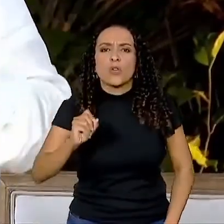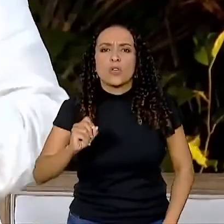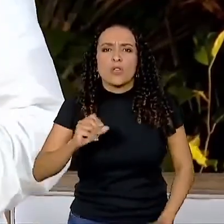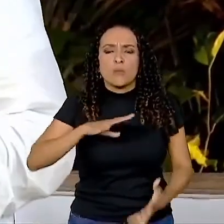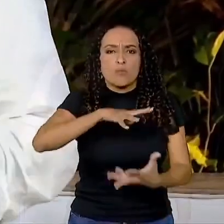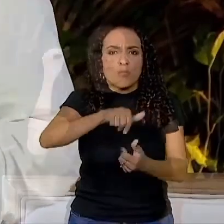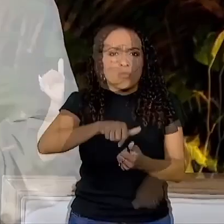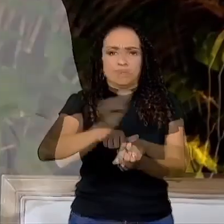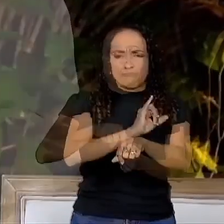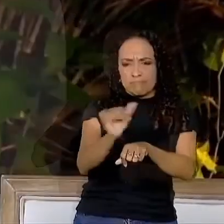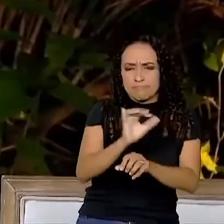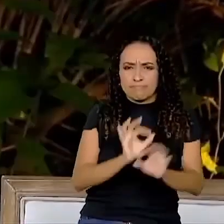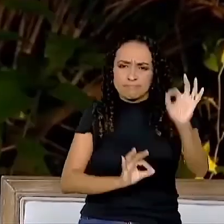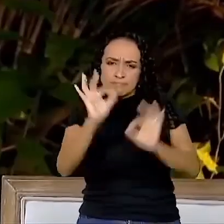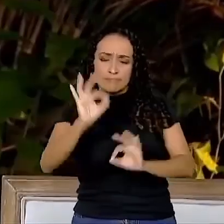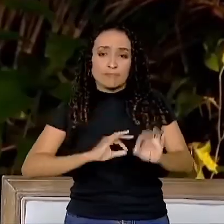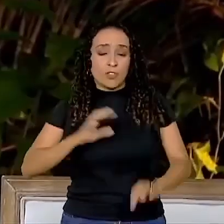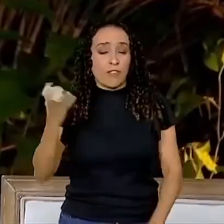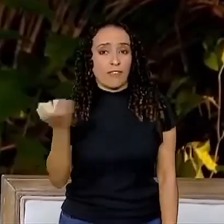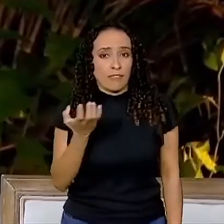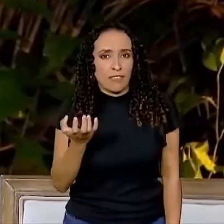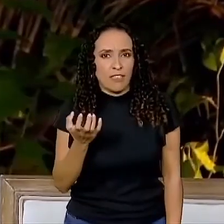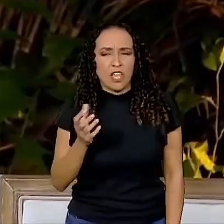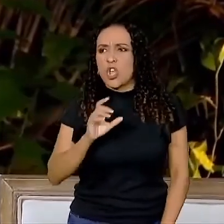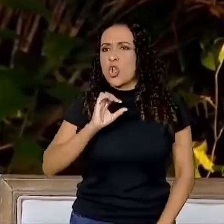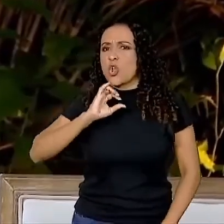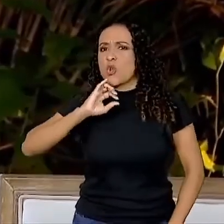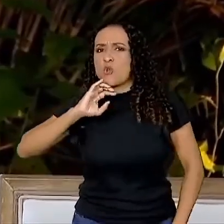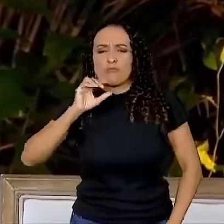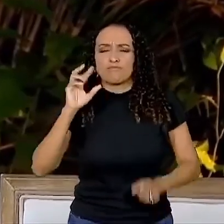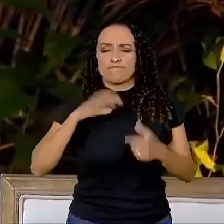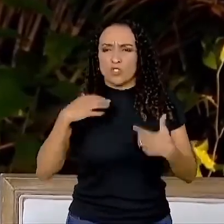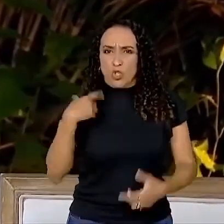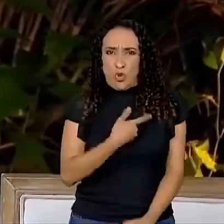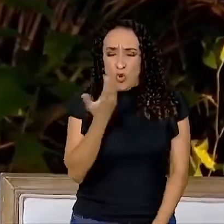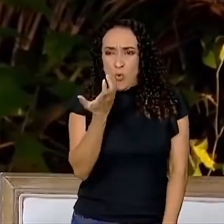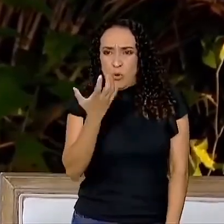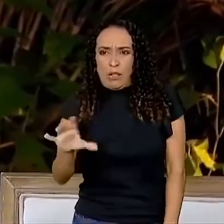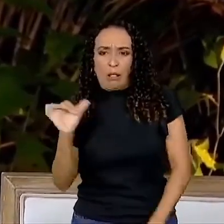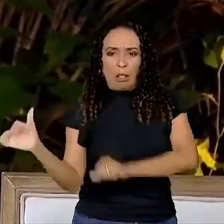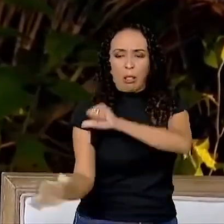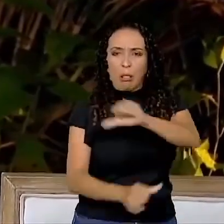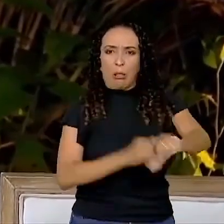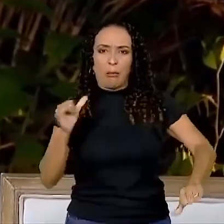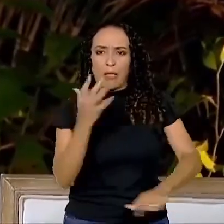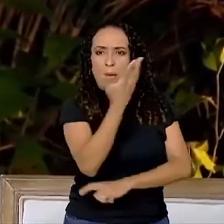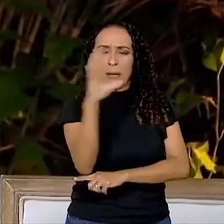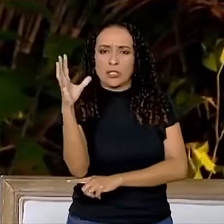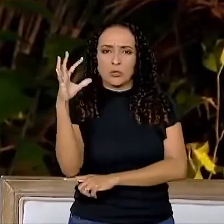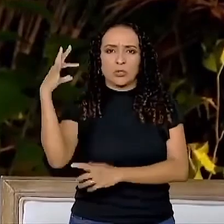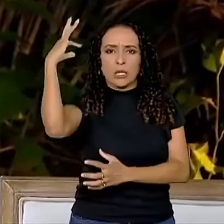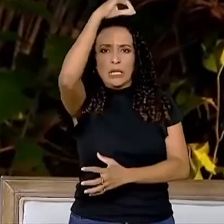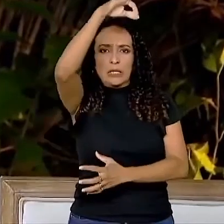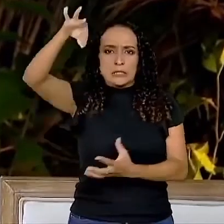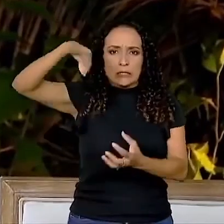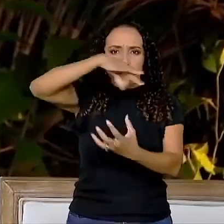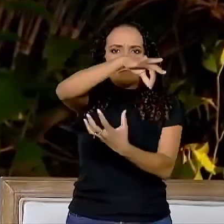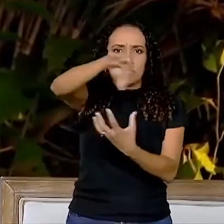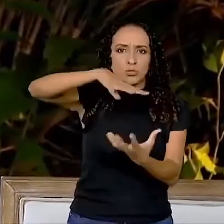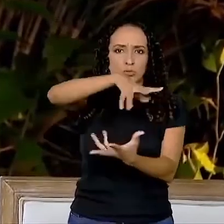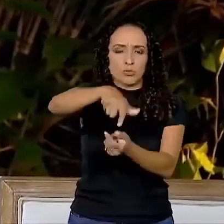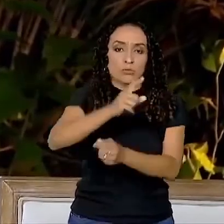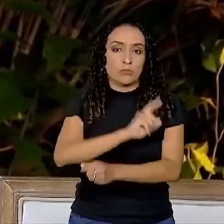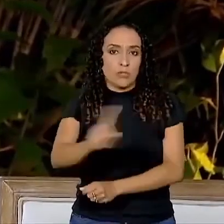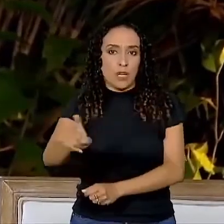preservar a nossa Amazônia. Nós não queremos transformar a Amazônia no santuário da humanidade. O que nós queremos